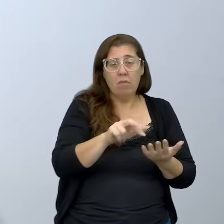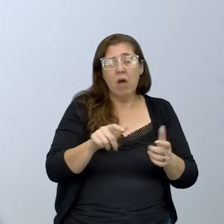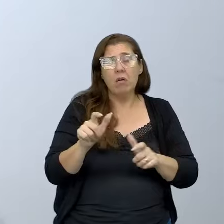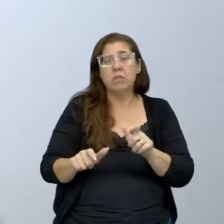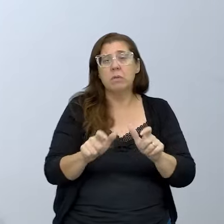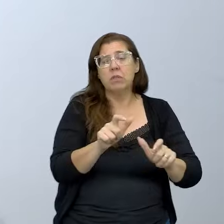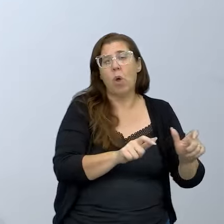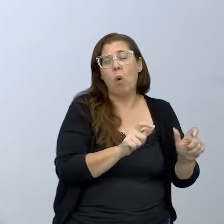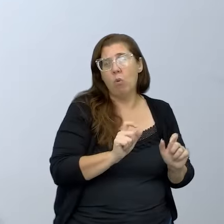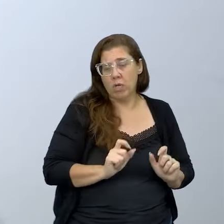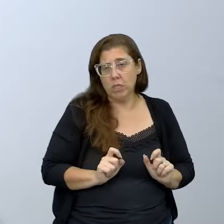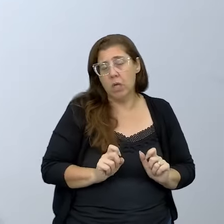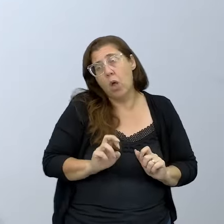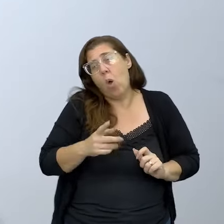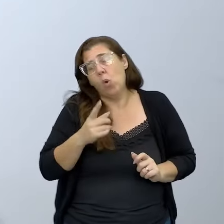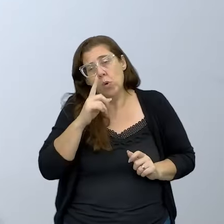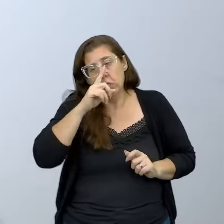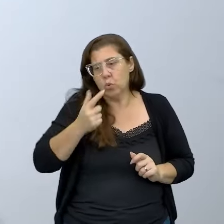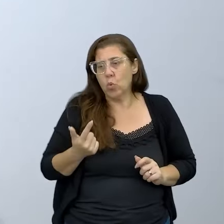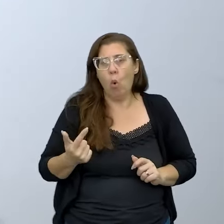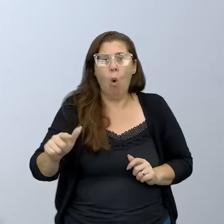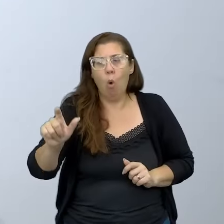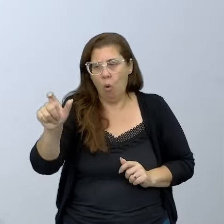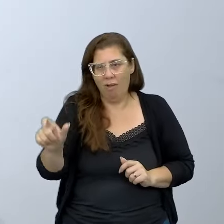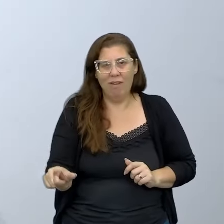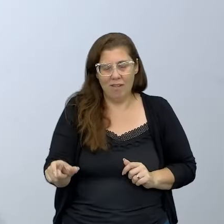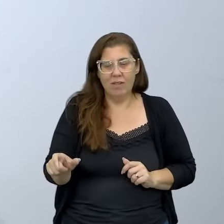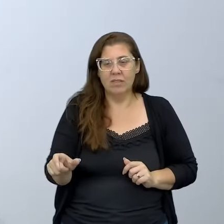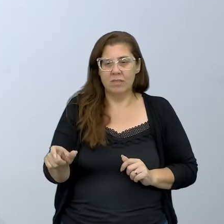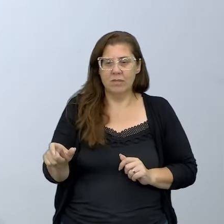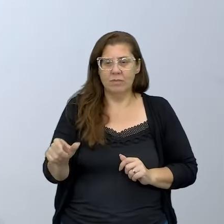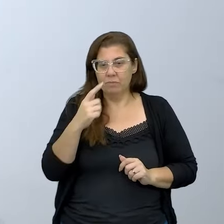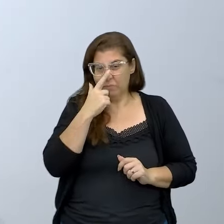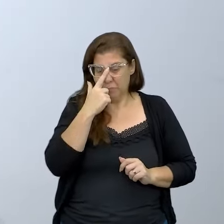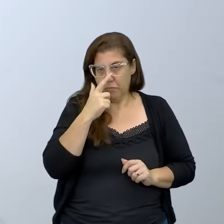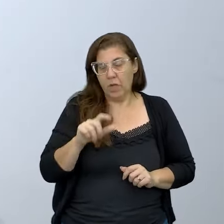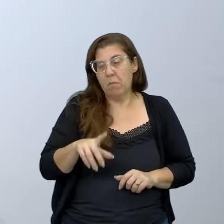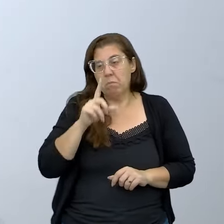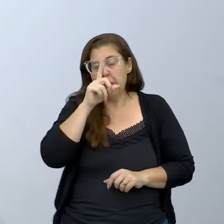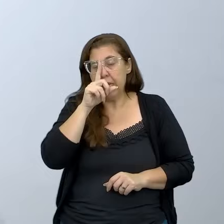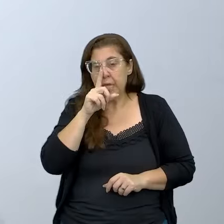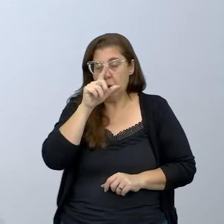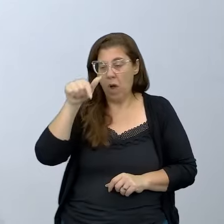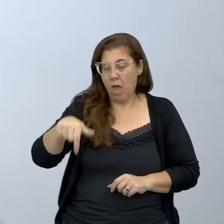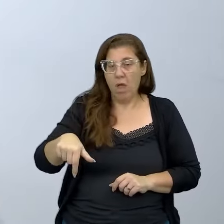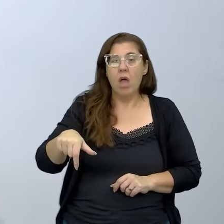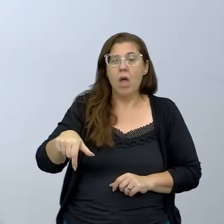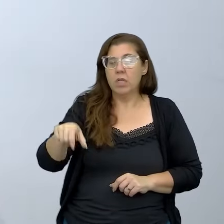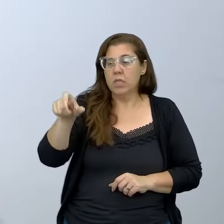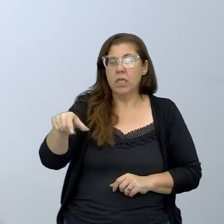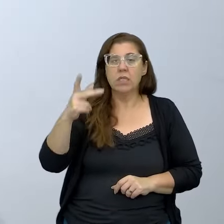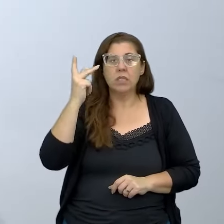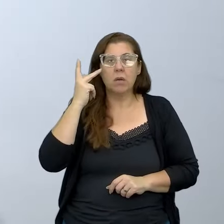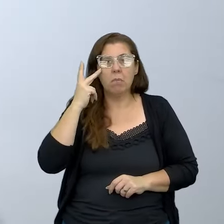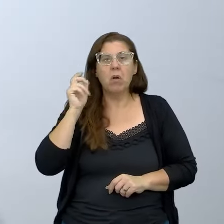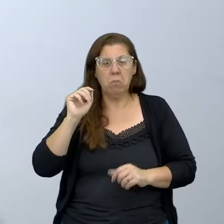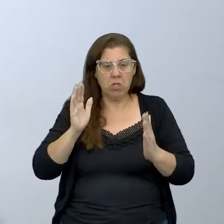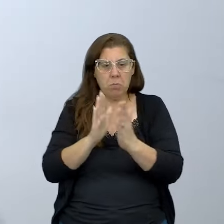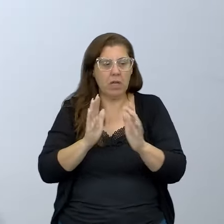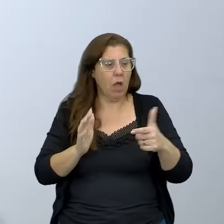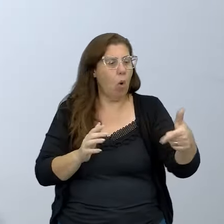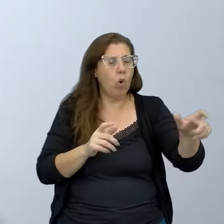porque o risco do outro... Sei lá, por exemplo, um risco aqui de São Paulo pode impactar em outro lugar. Mas eu não tô olhando